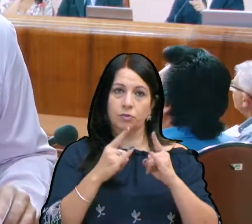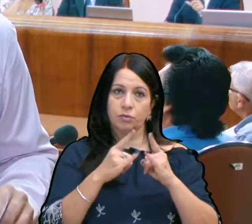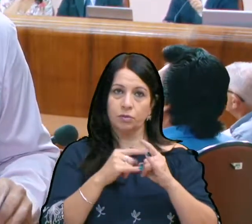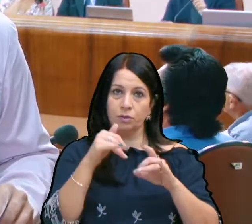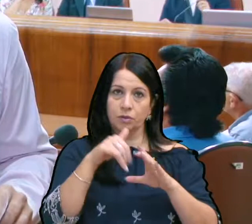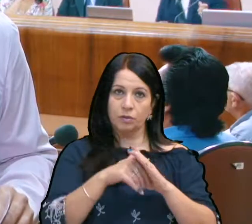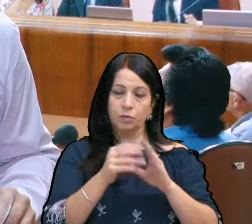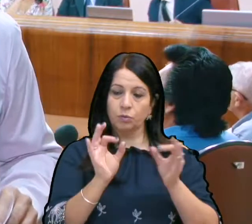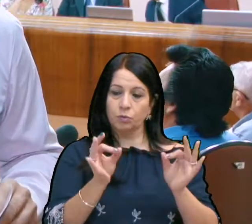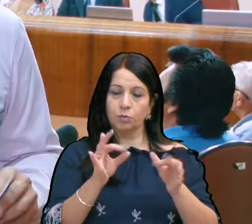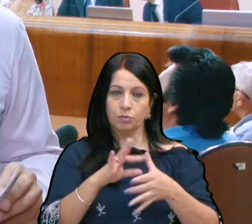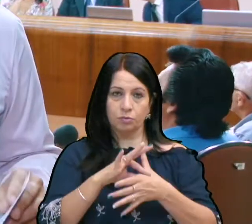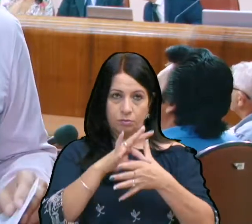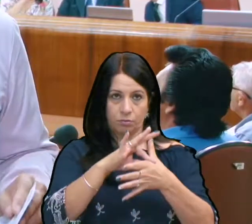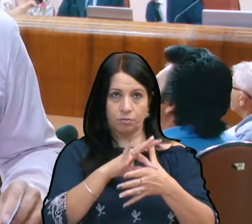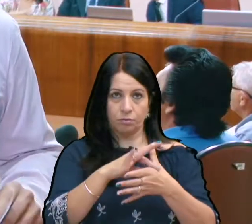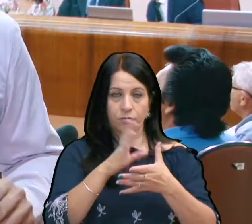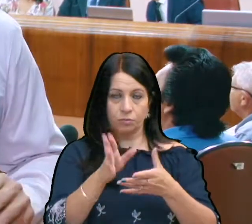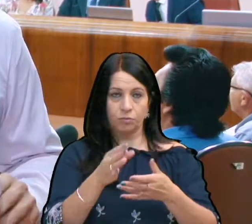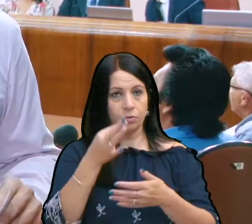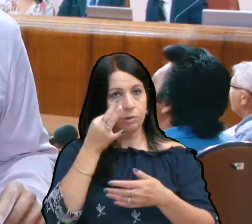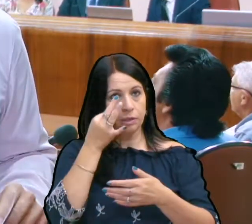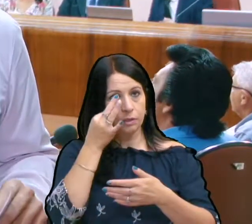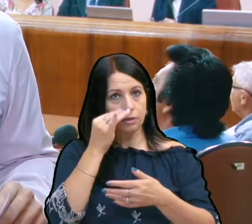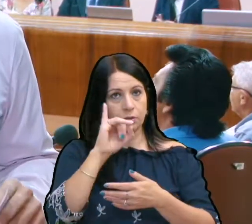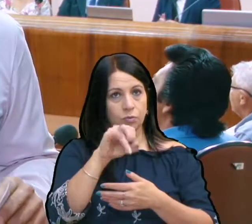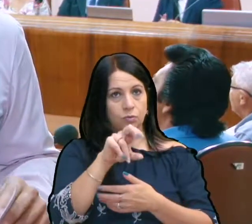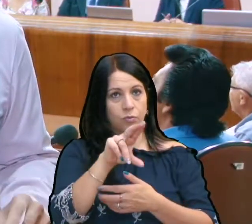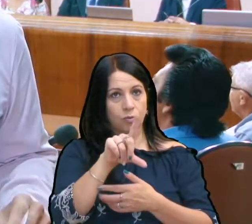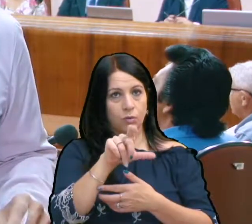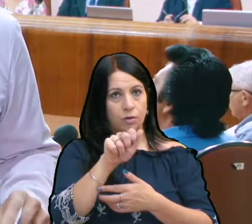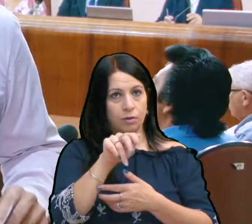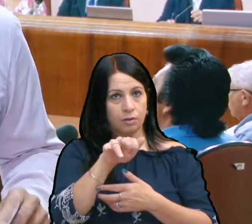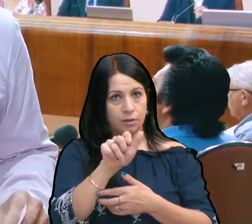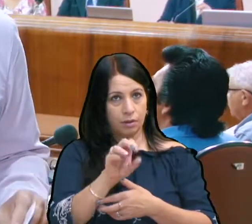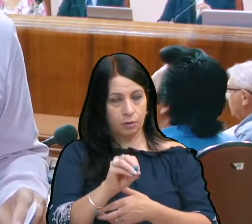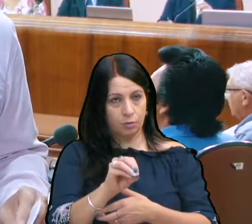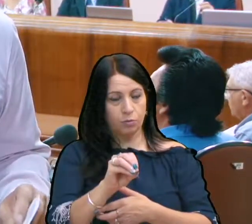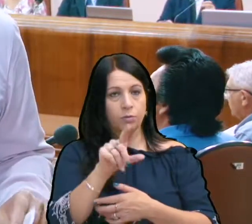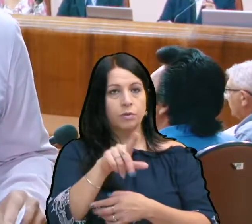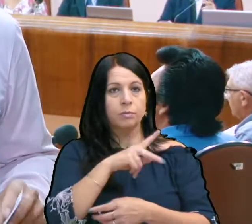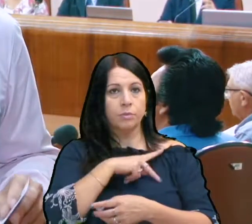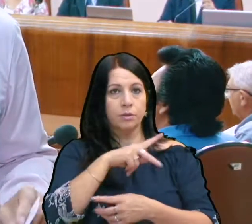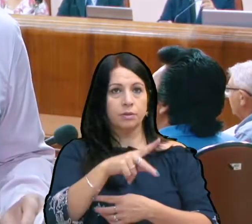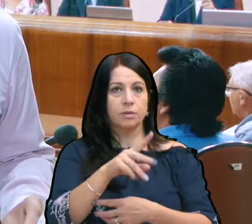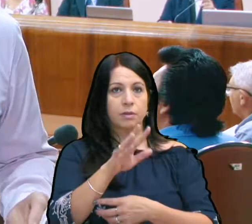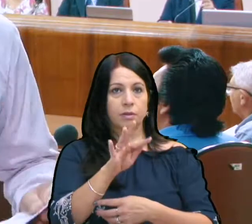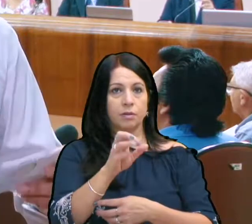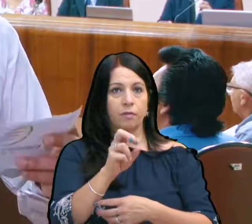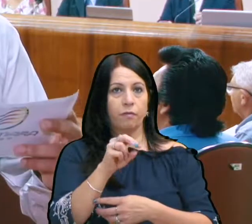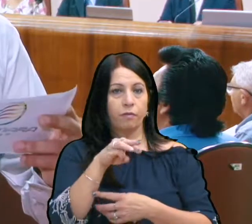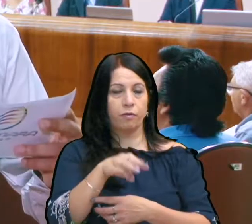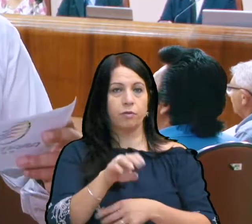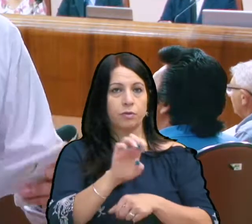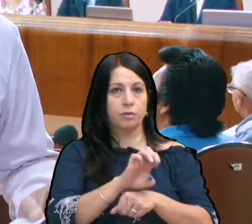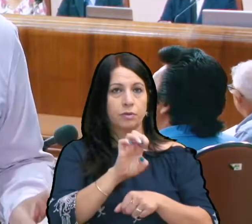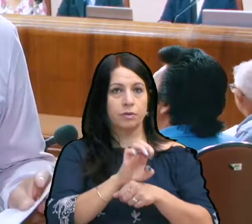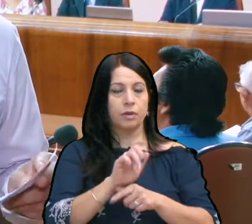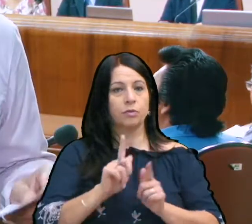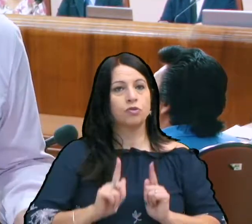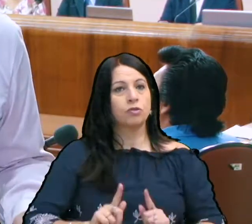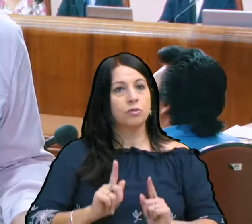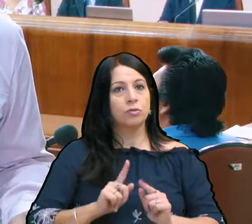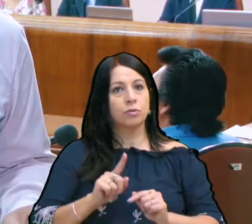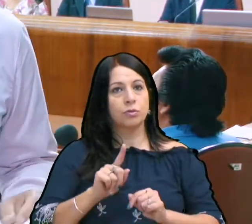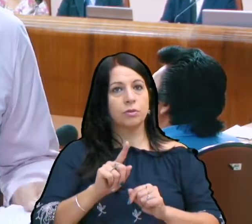dentro do acordo de lideranças, hoje com a presença de Juliano Luiz Baumgarten, que é presidente do Fórum Estadual de Gestores